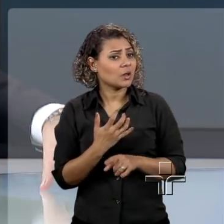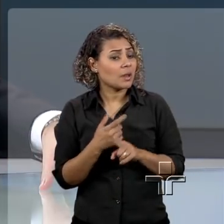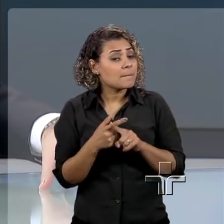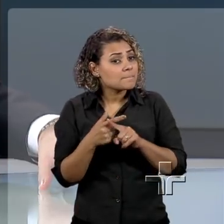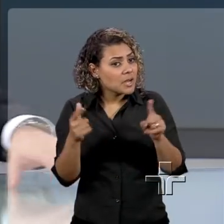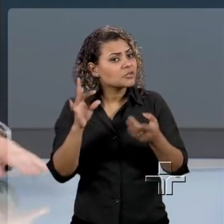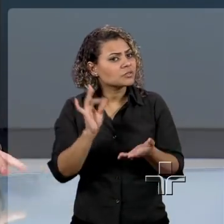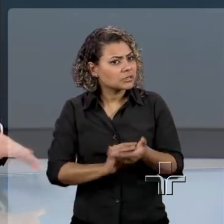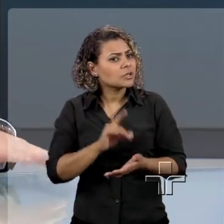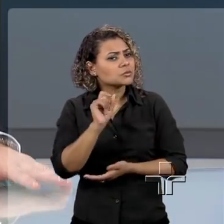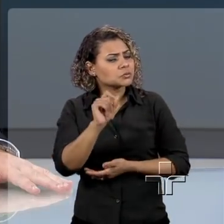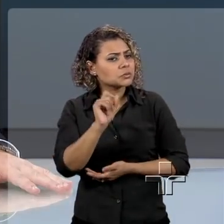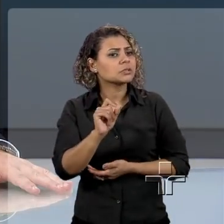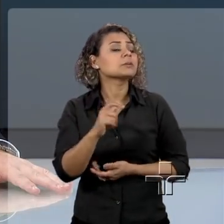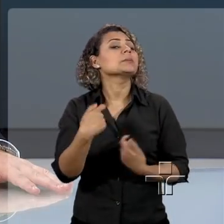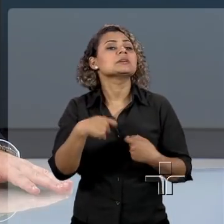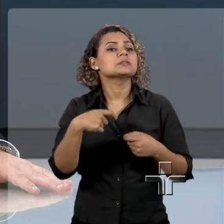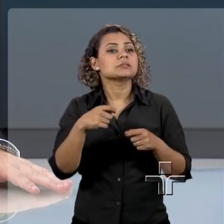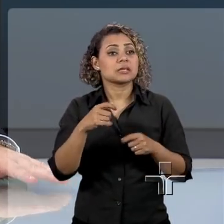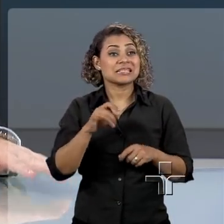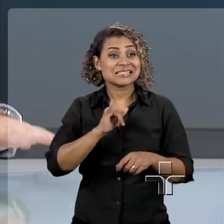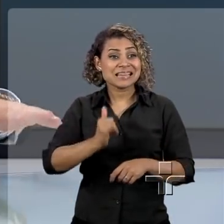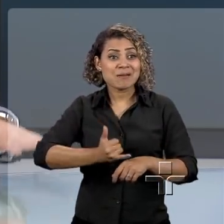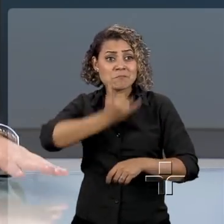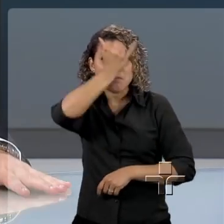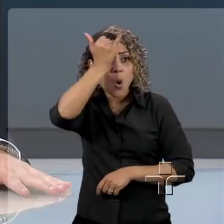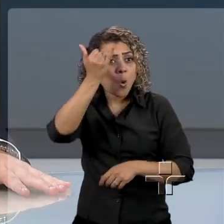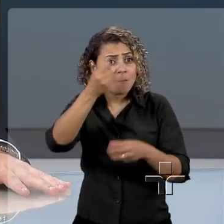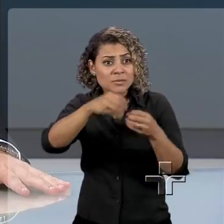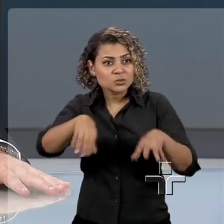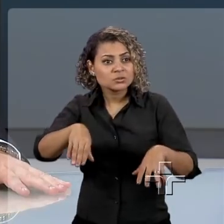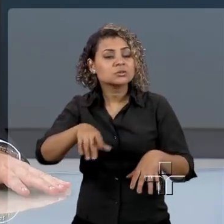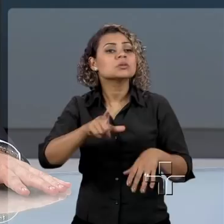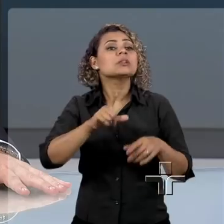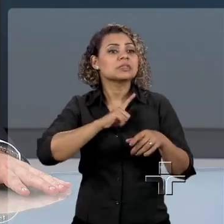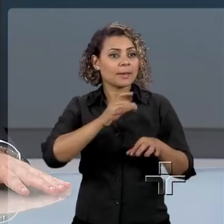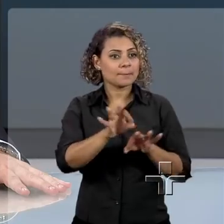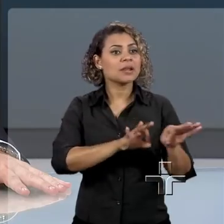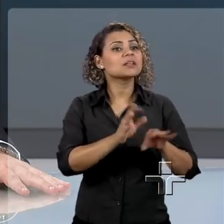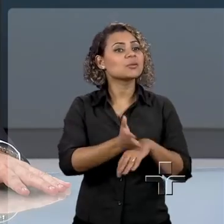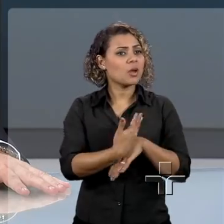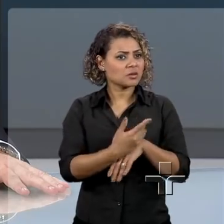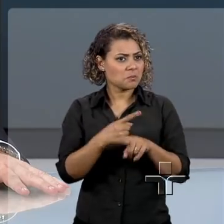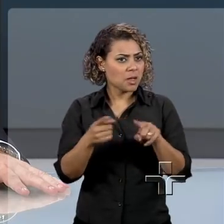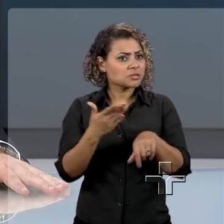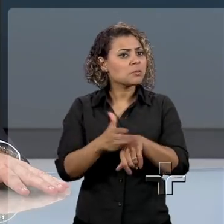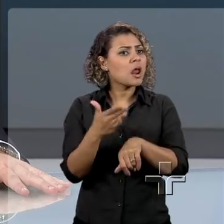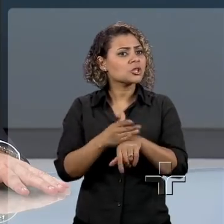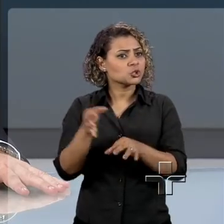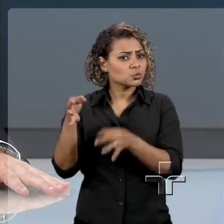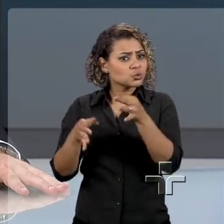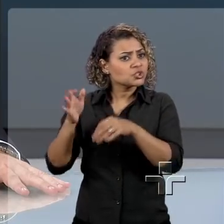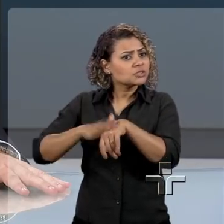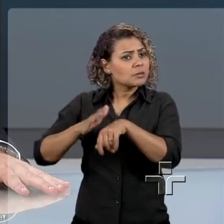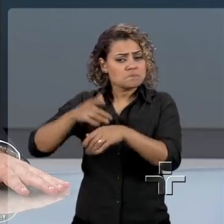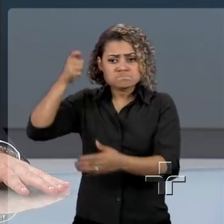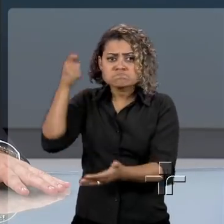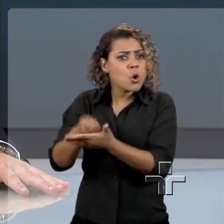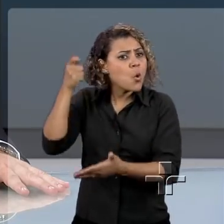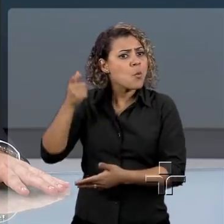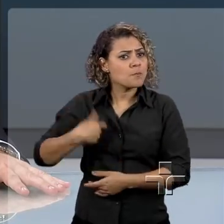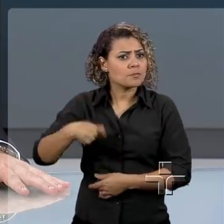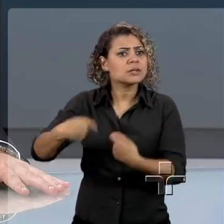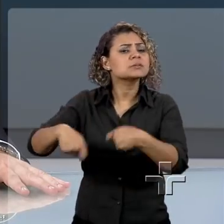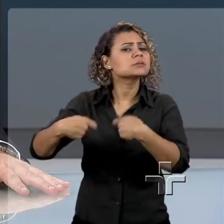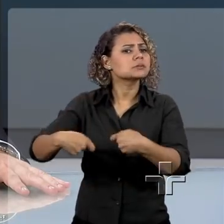compensatórias e mitigatórias quando há um acidente como esse. Então, está tudo planejado, agora tem que colocar em prática e a justiça tem que ter muita